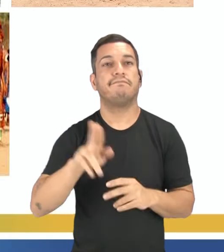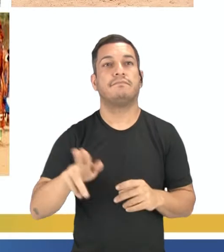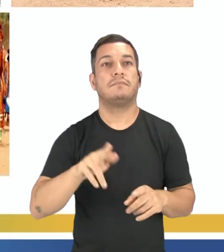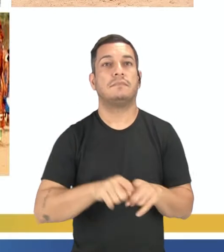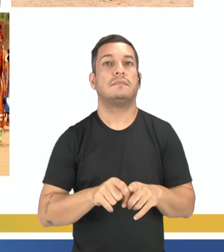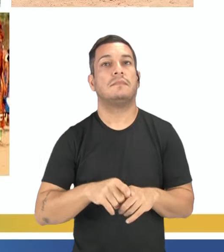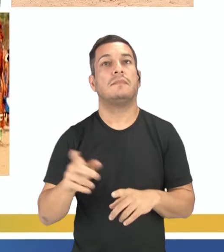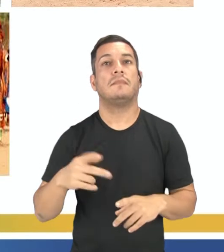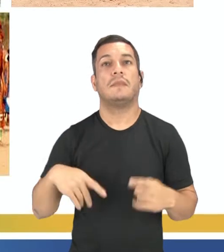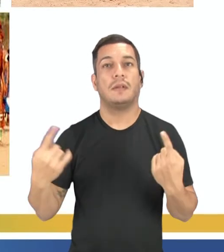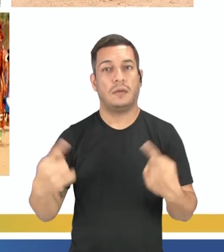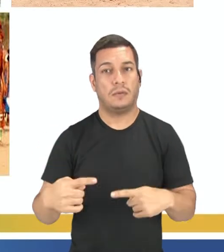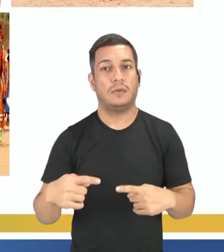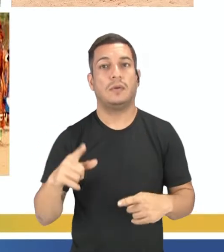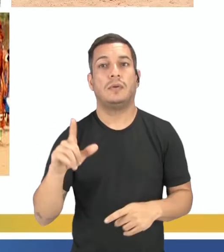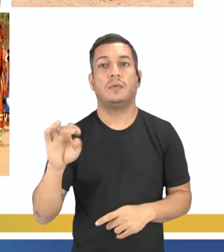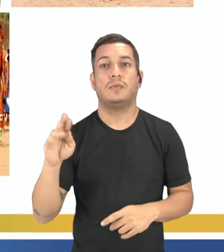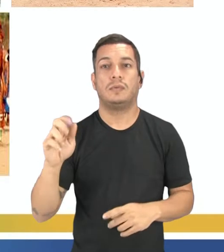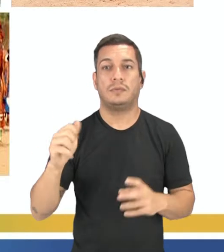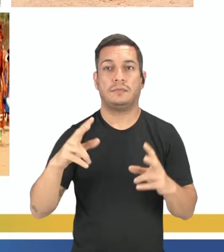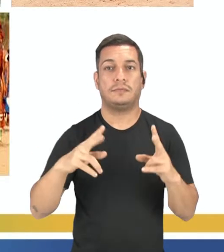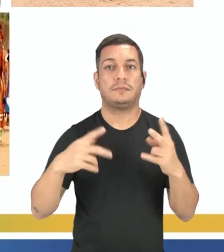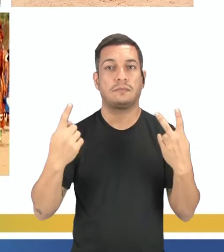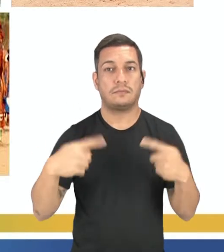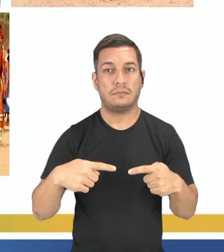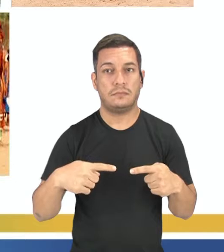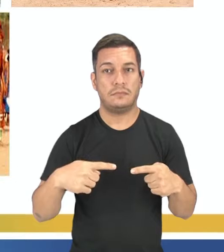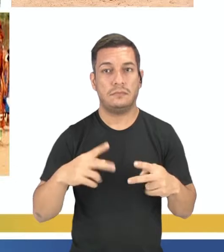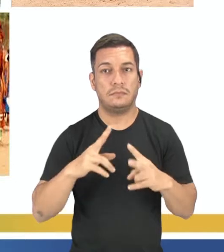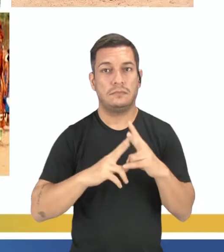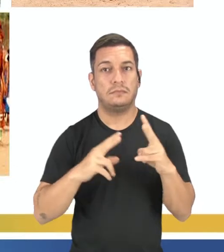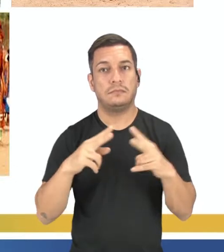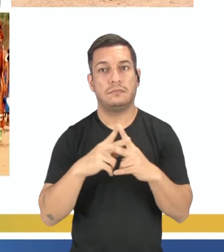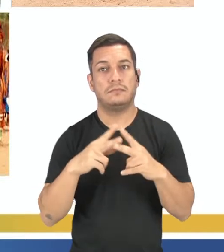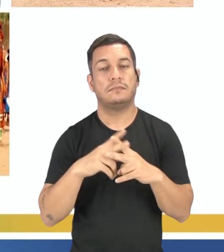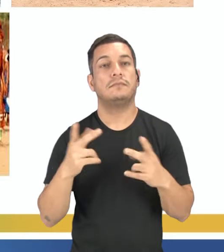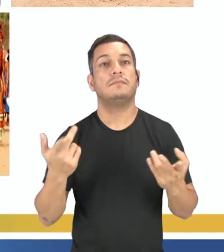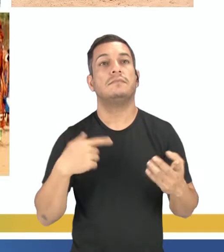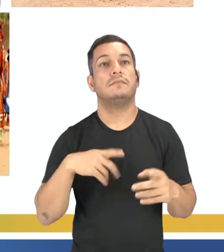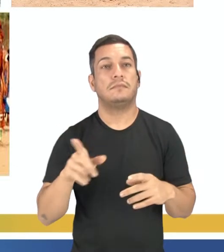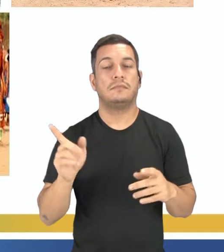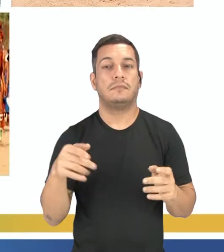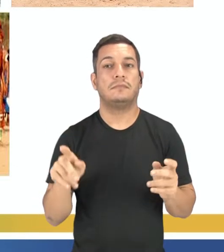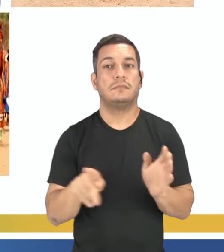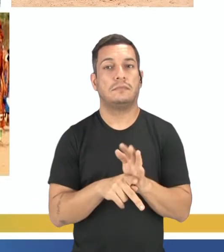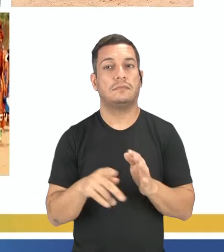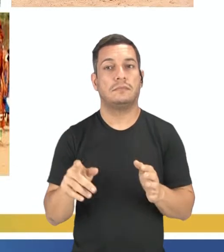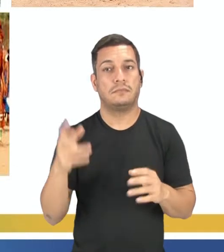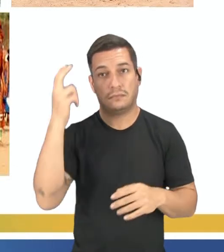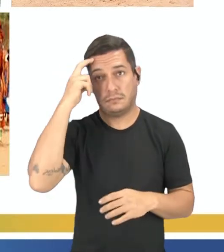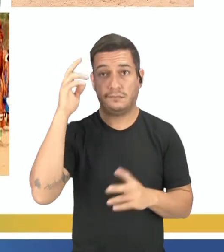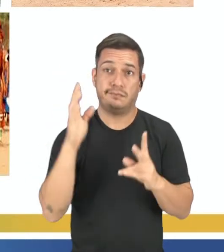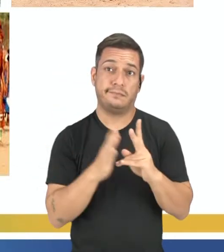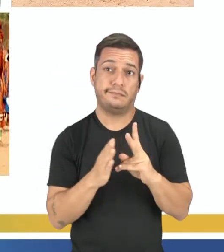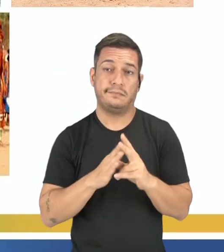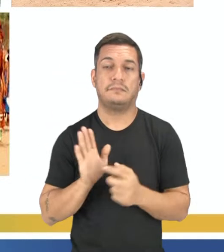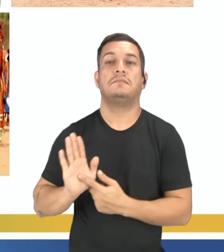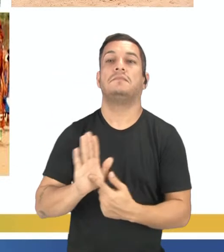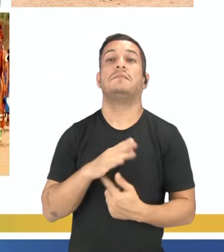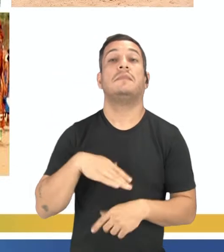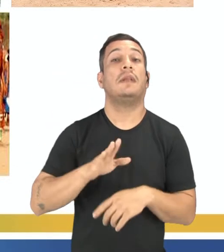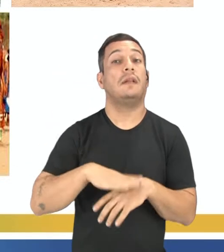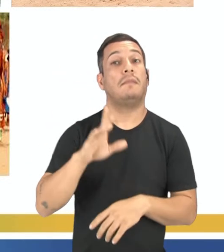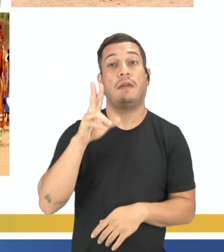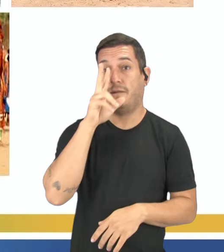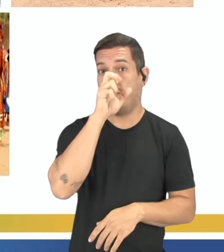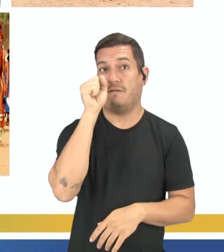indígenas, tá? E as lutas que já é da essência da cultura indígena mesmo, essa coisa da competitividade, de mostrar quem é o mais forte, de